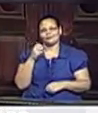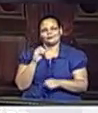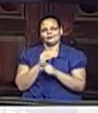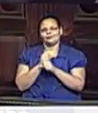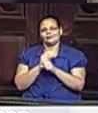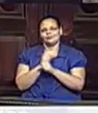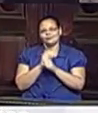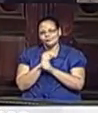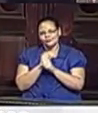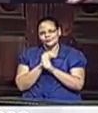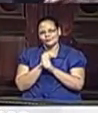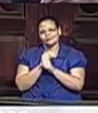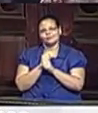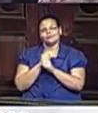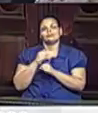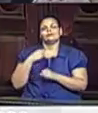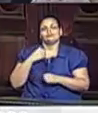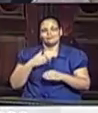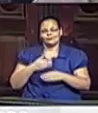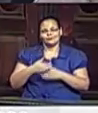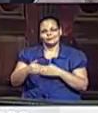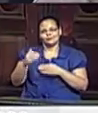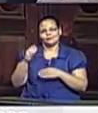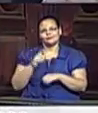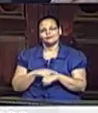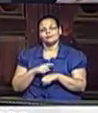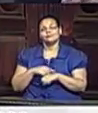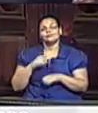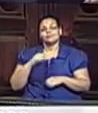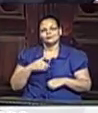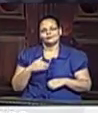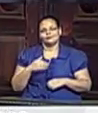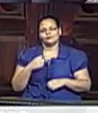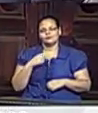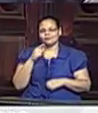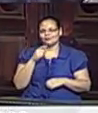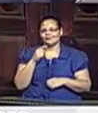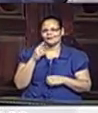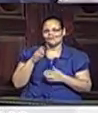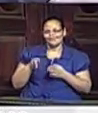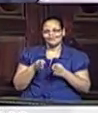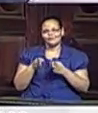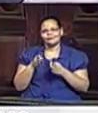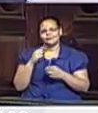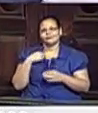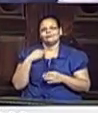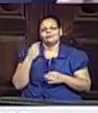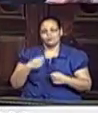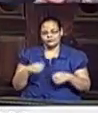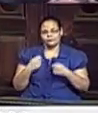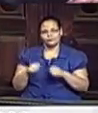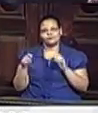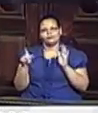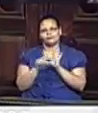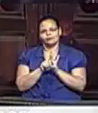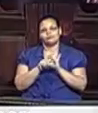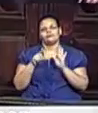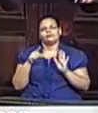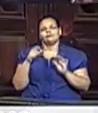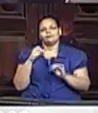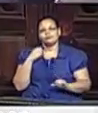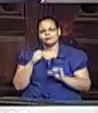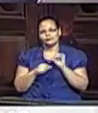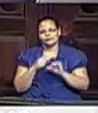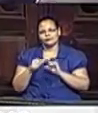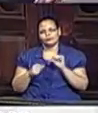passou. Entendemos que, exatamente na direção das suas críticas, a atualização da legislação, o